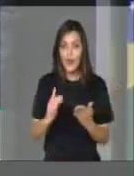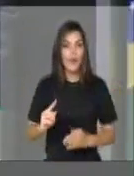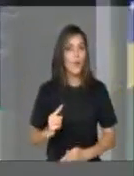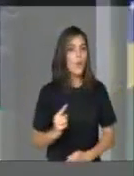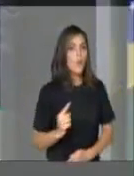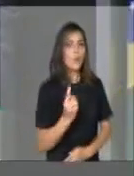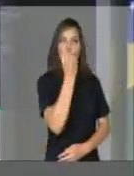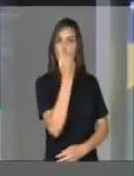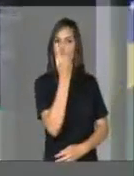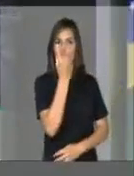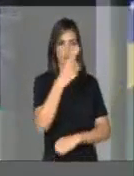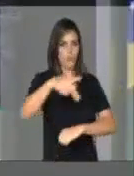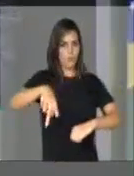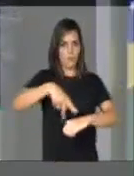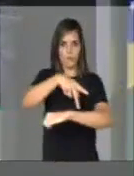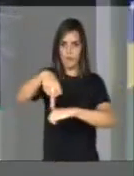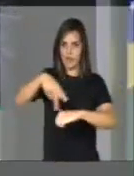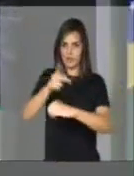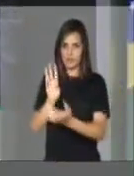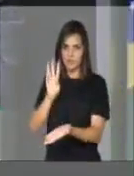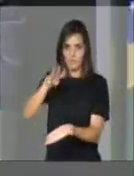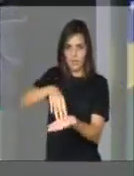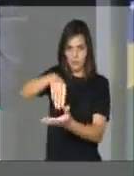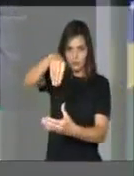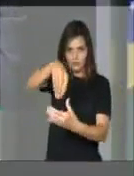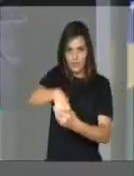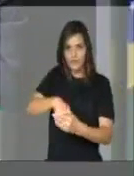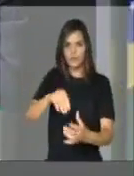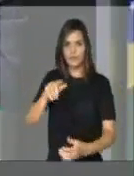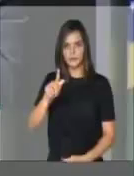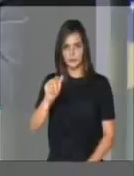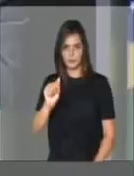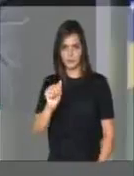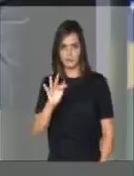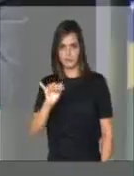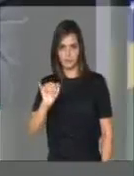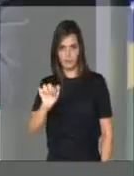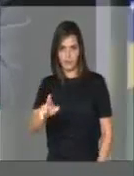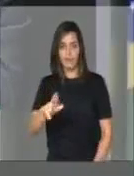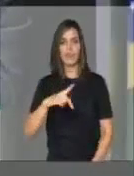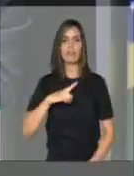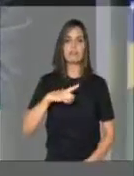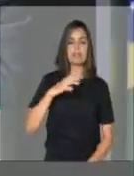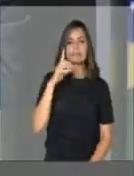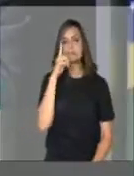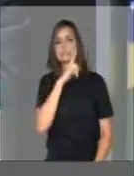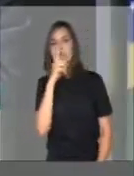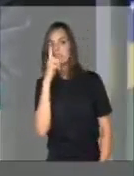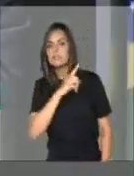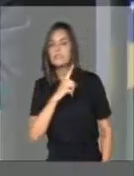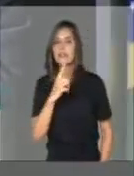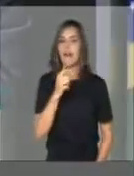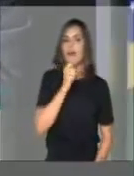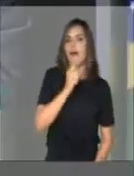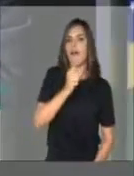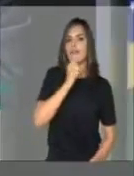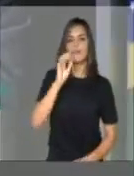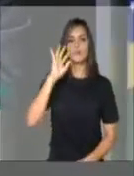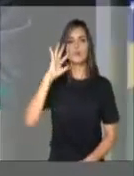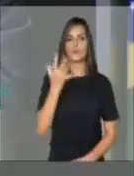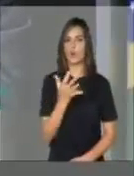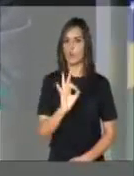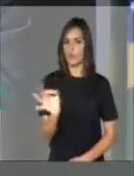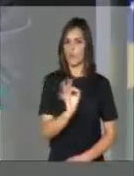passou a figurar como o único país membro do GAFI que ainda apresenta deficiências